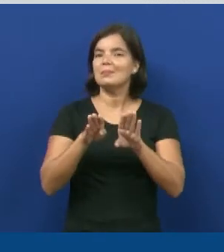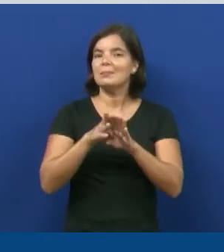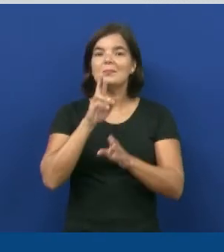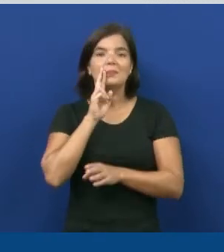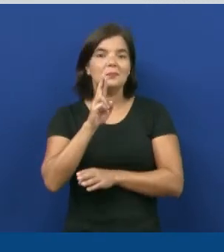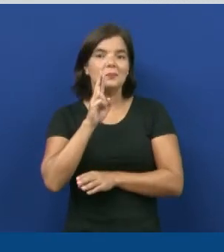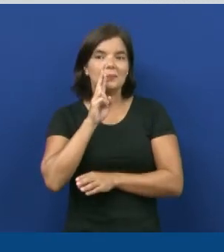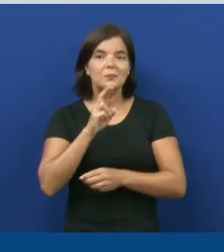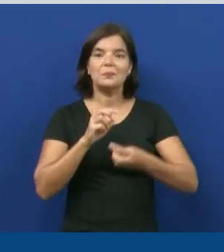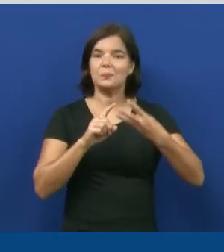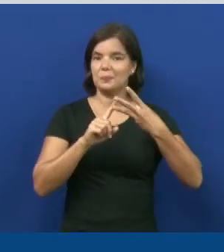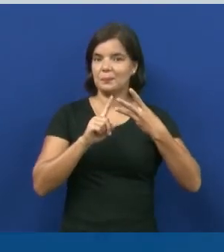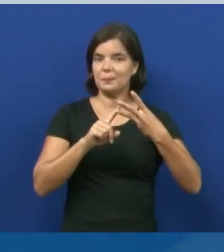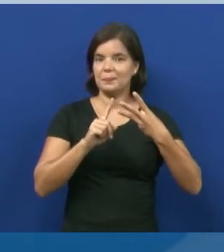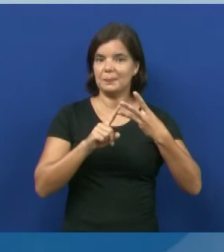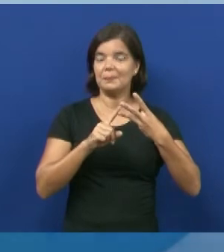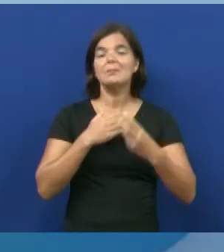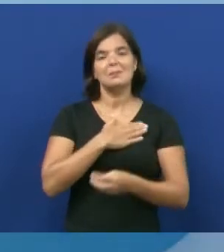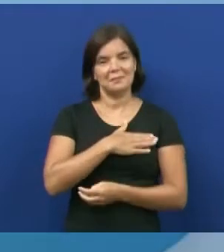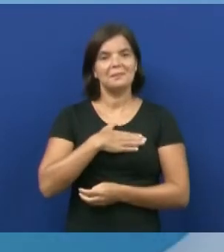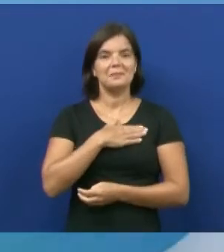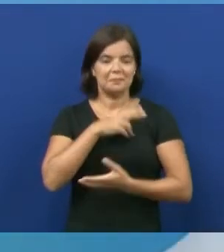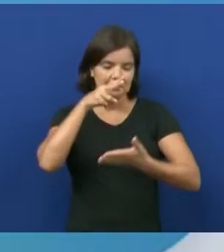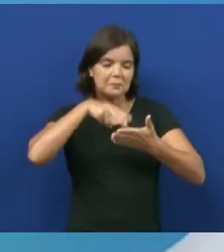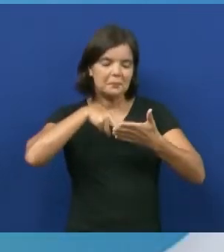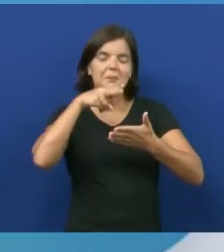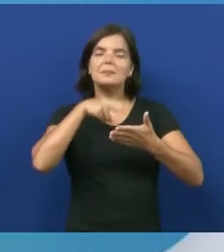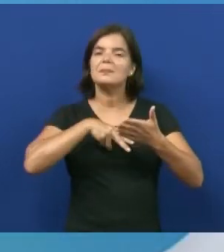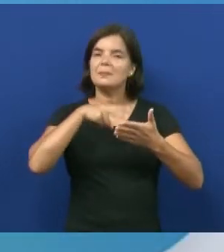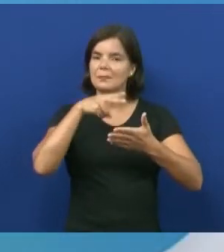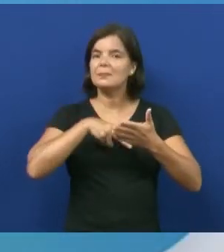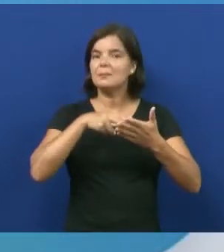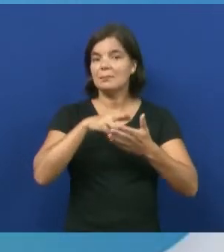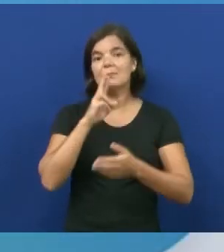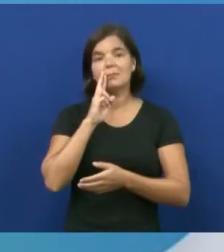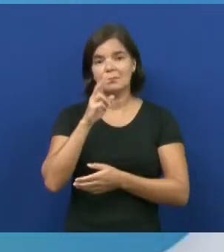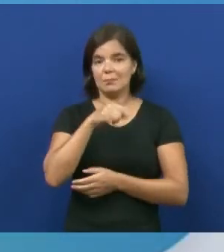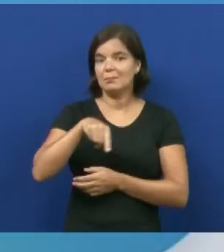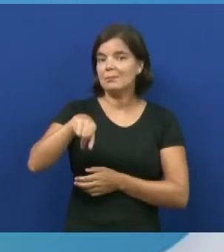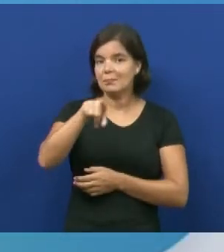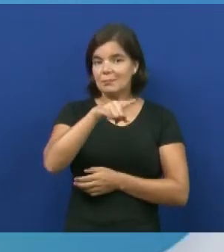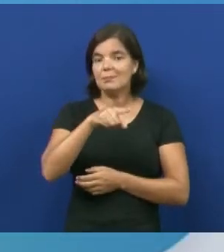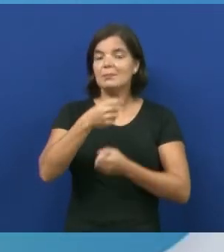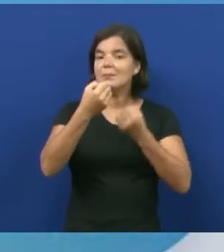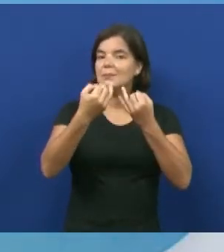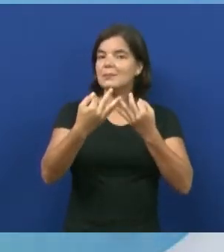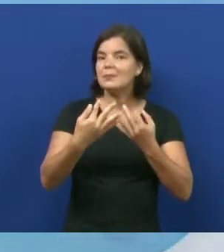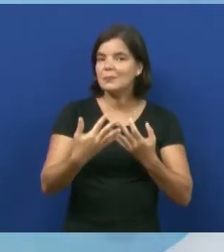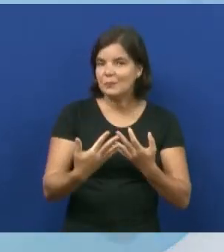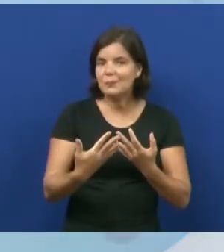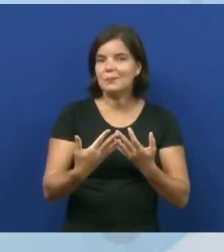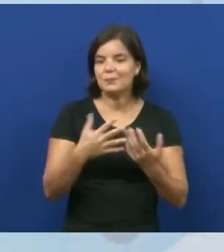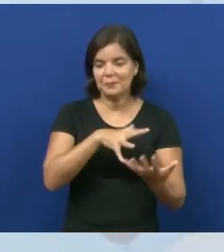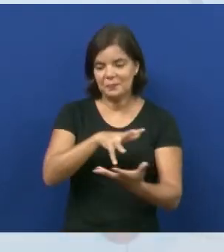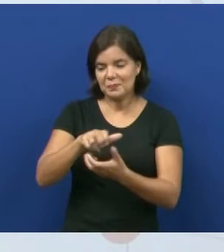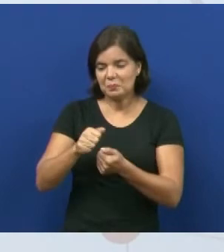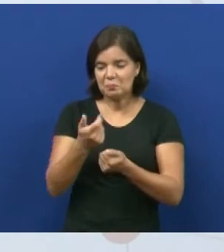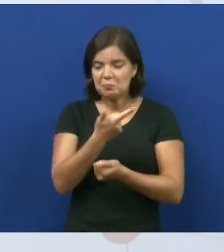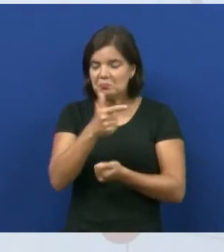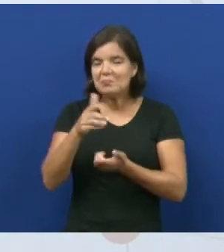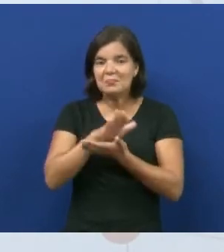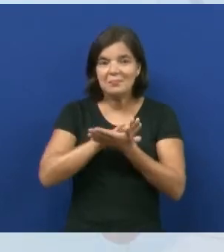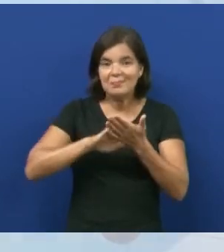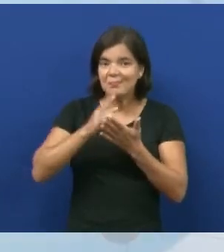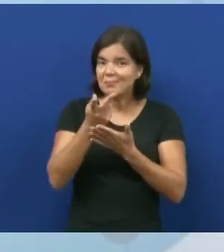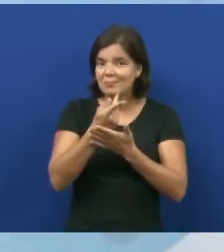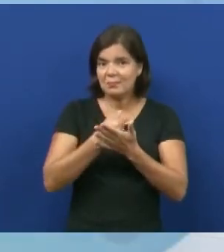resposta da questão de número 3. Eu ia gostar muito de ler algumas das respostas de vocês falando sobre esse mundo sem arte,